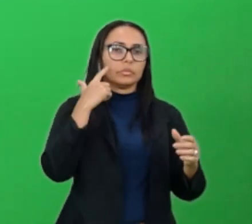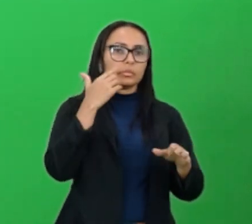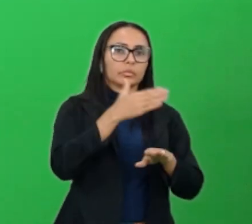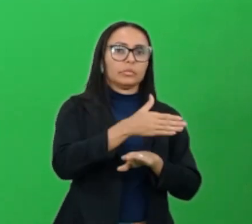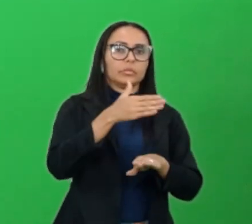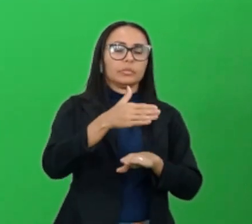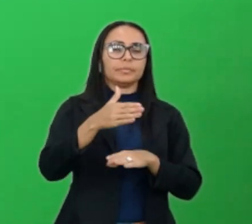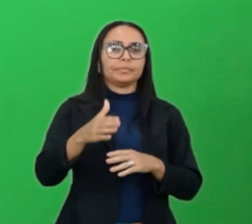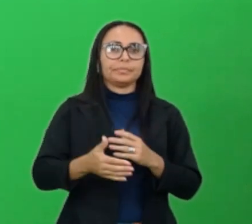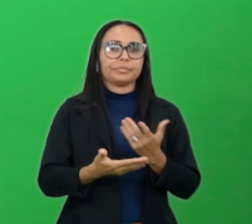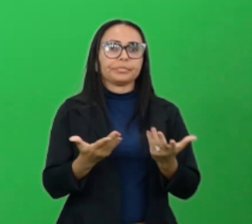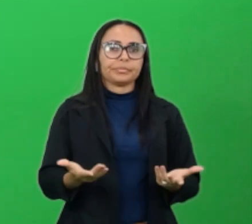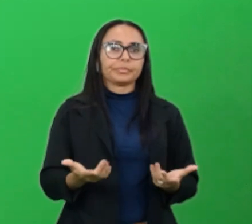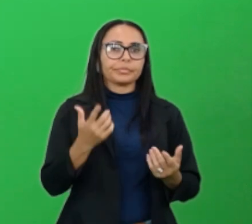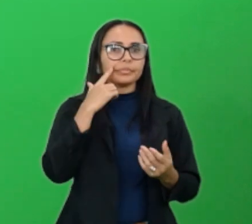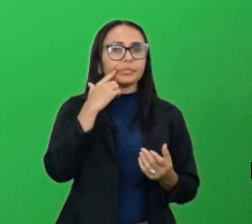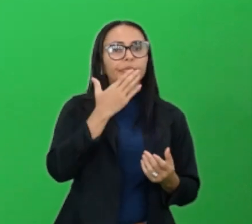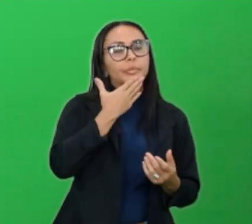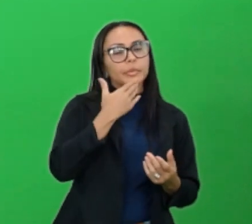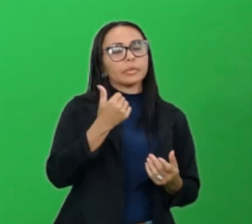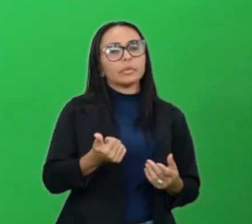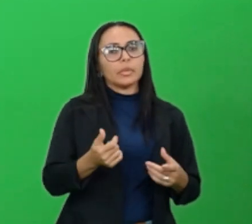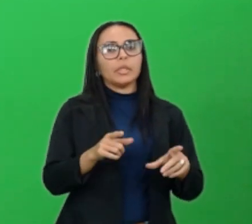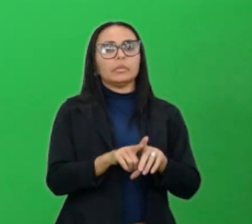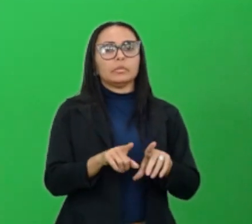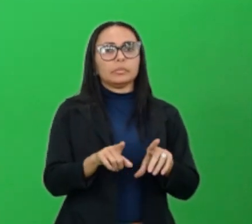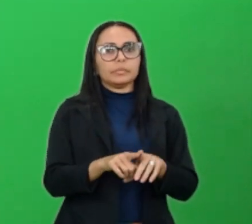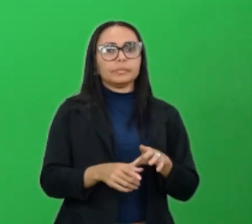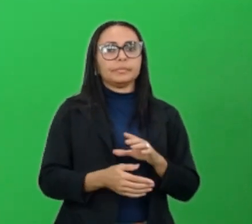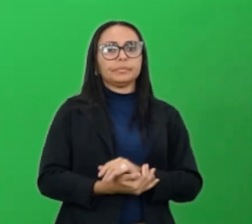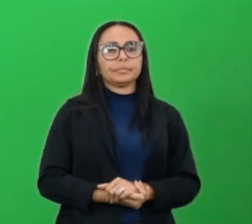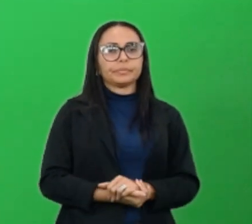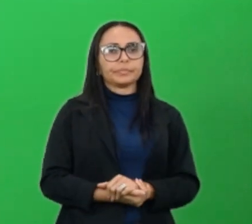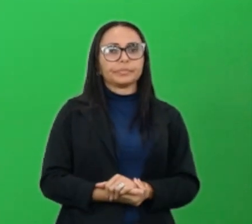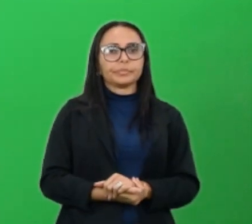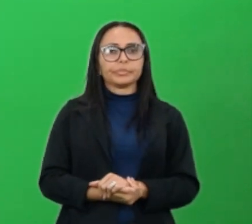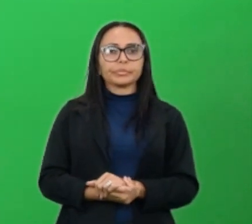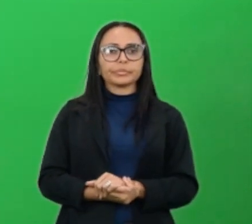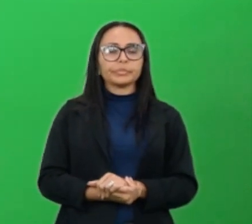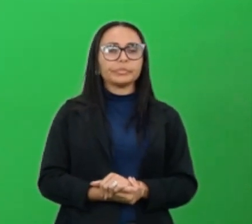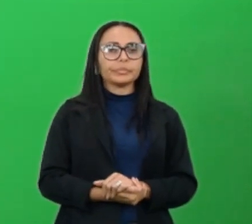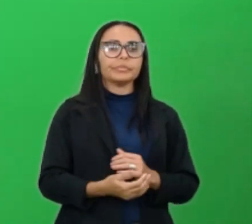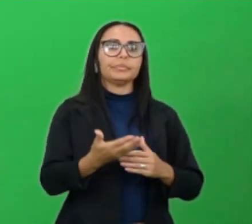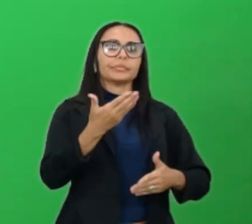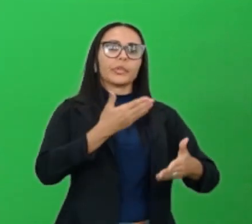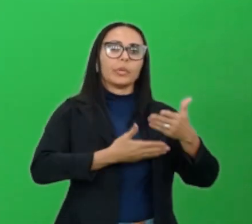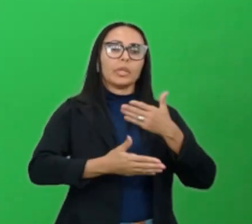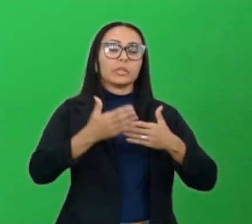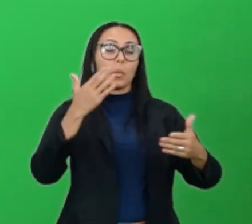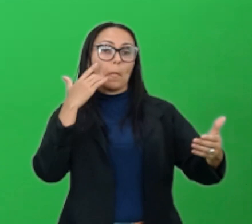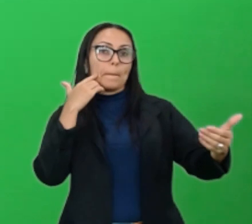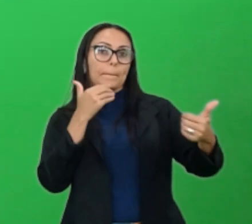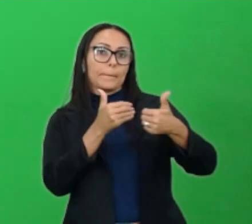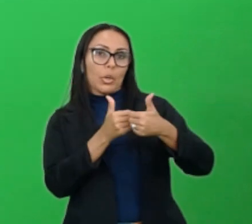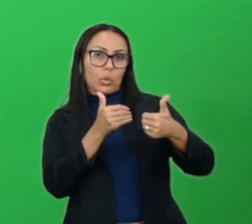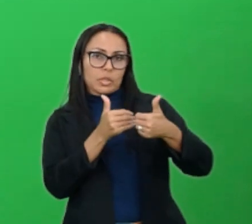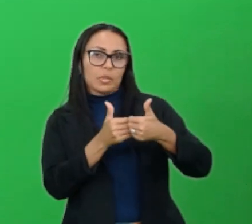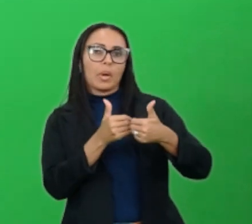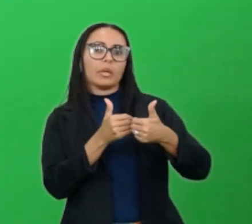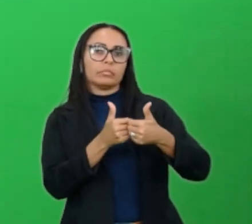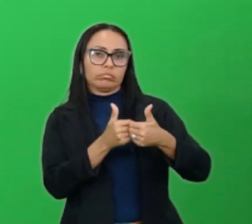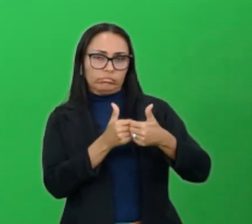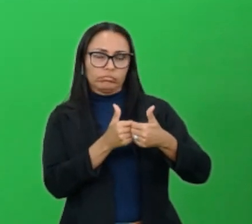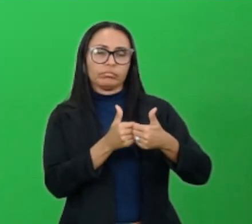de melhoria com uma relação mais próxima do mercado e